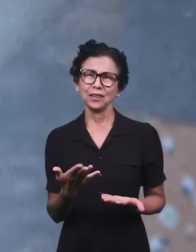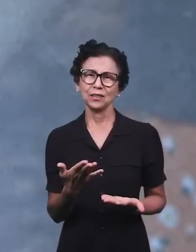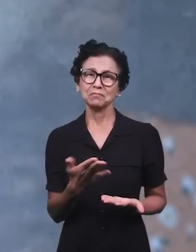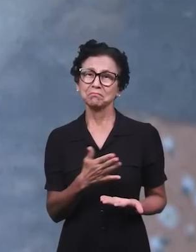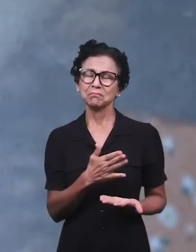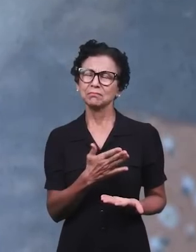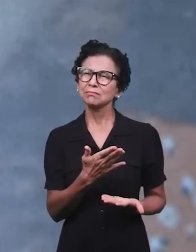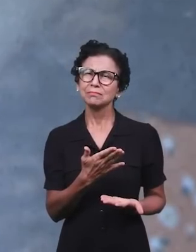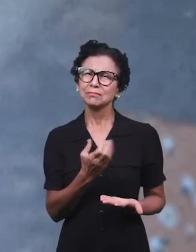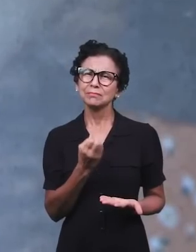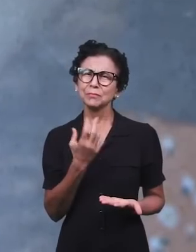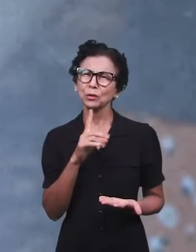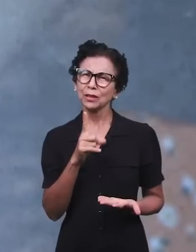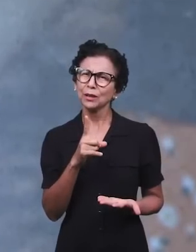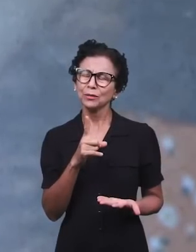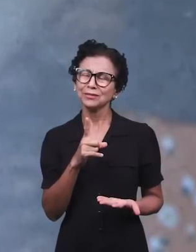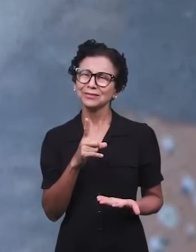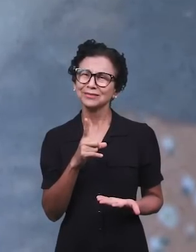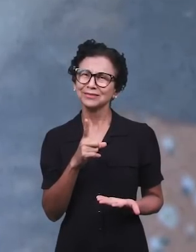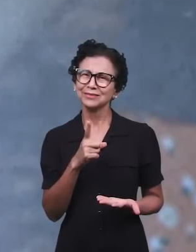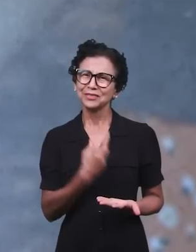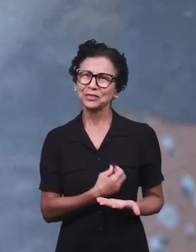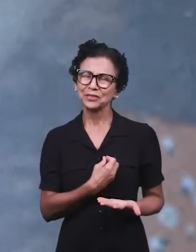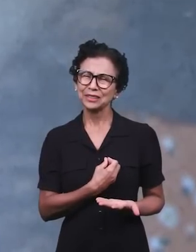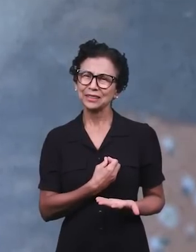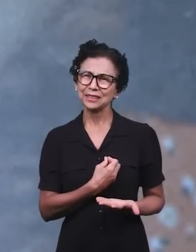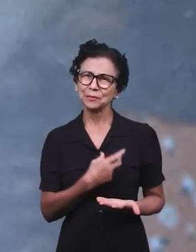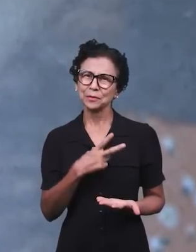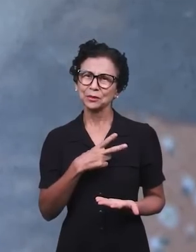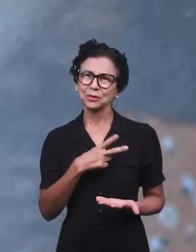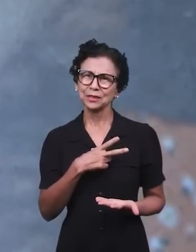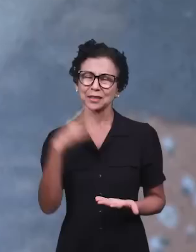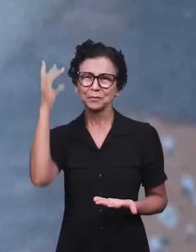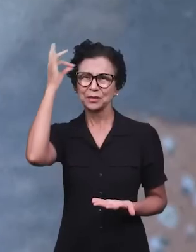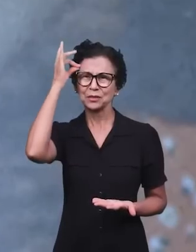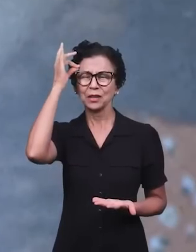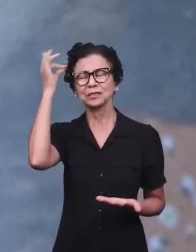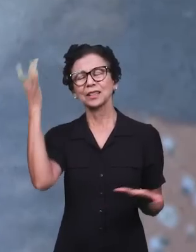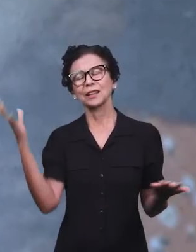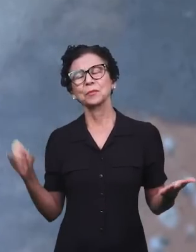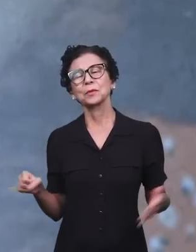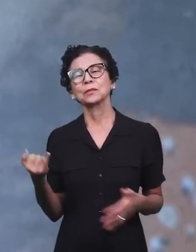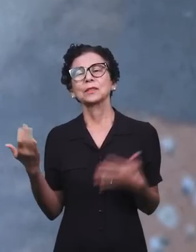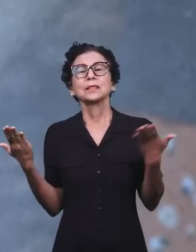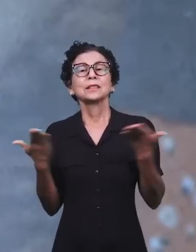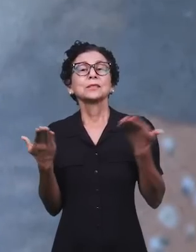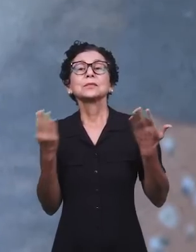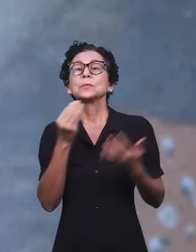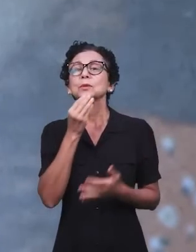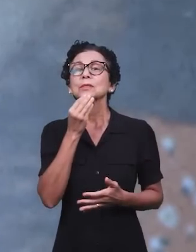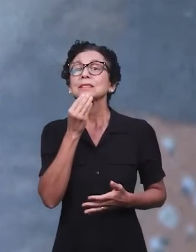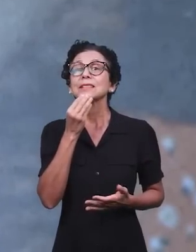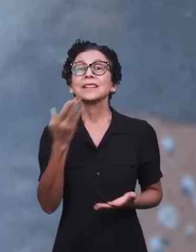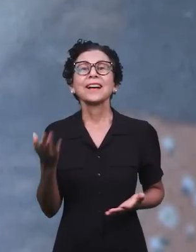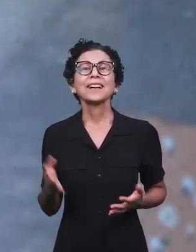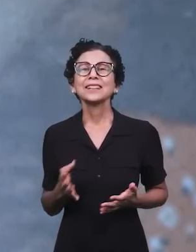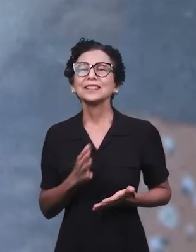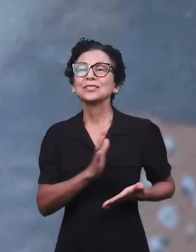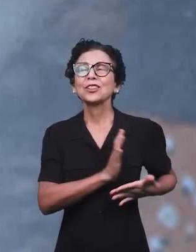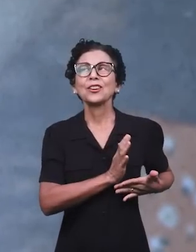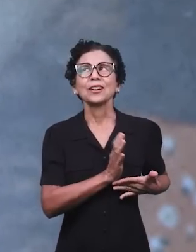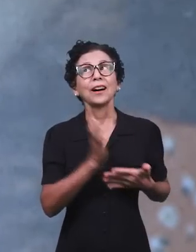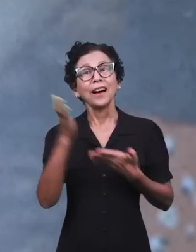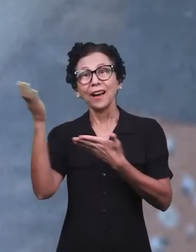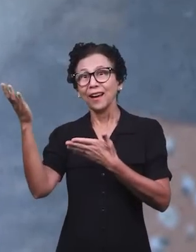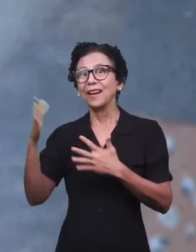oportunidade de ouvir algo acerca da bênção do Senhor, daquilo que o Senhor tem para nós e entregar o seu